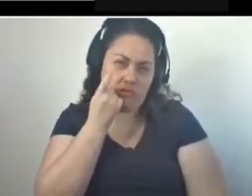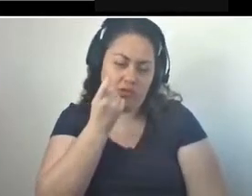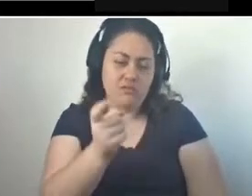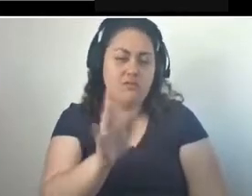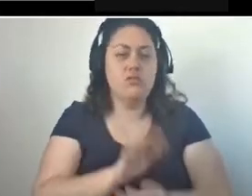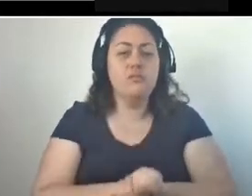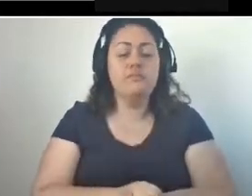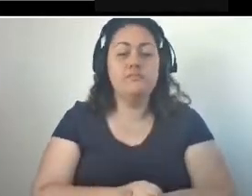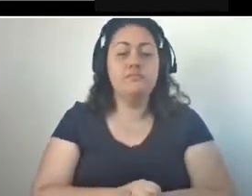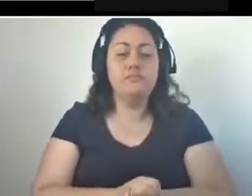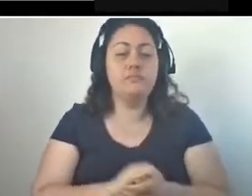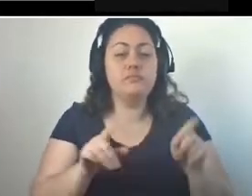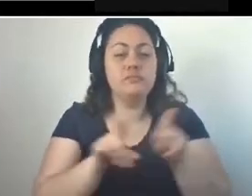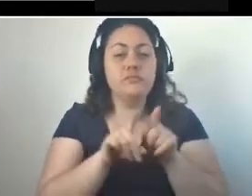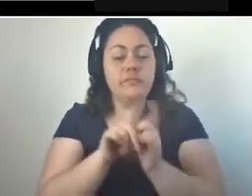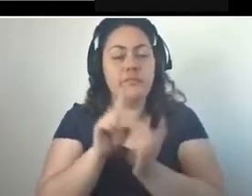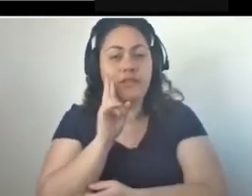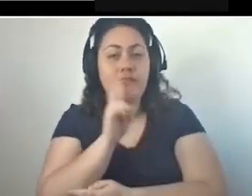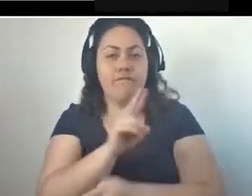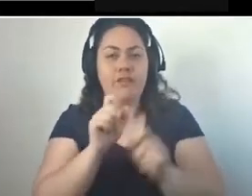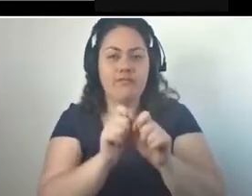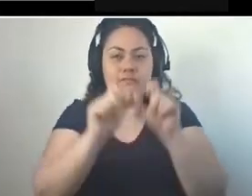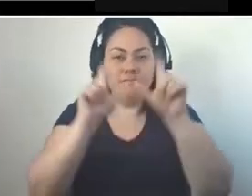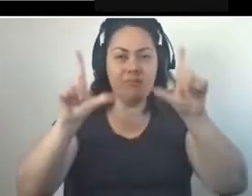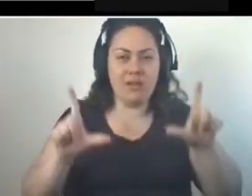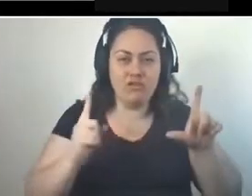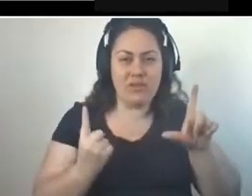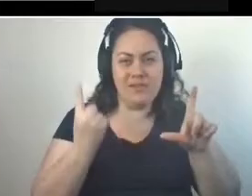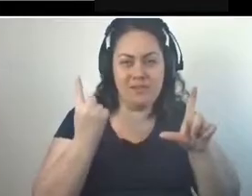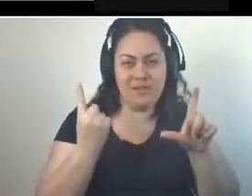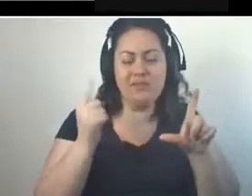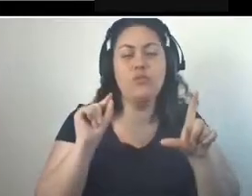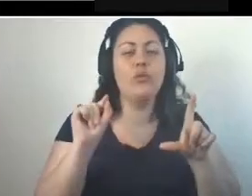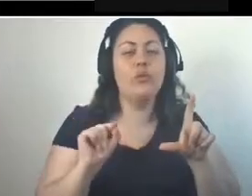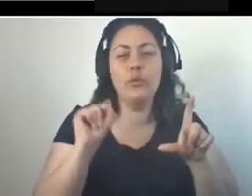estão vendo a produção de